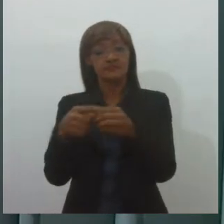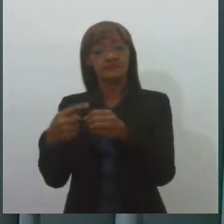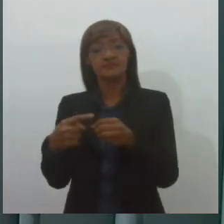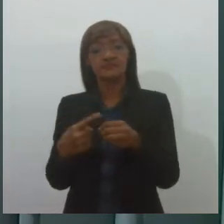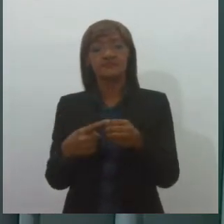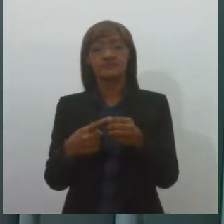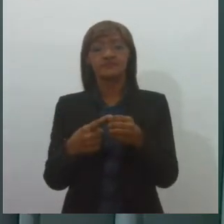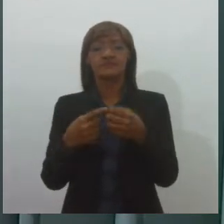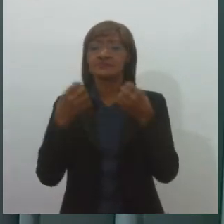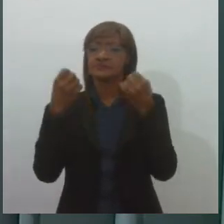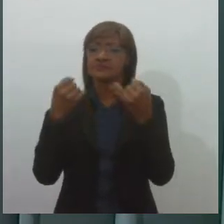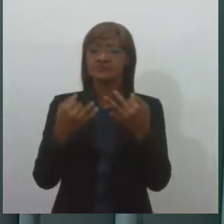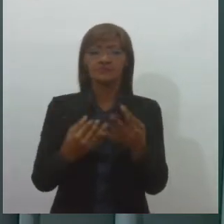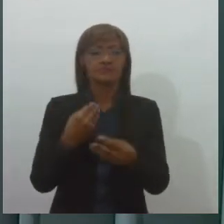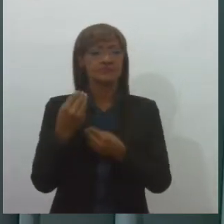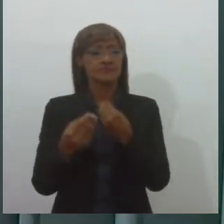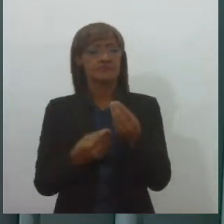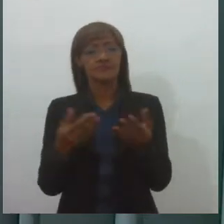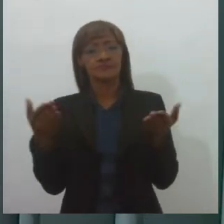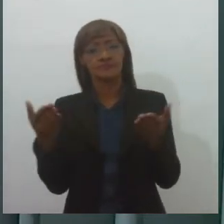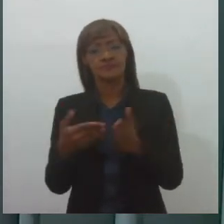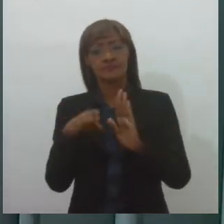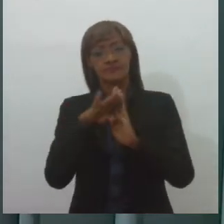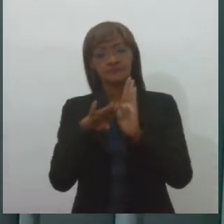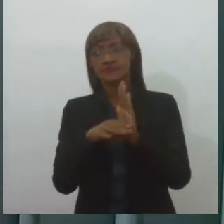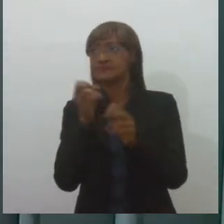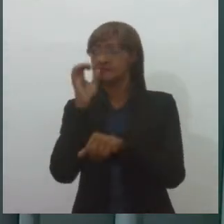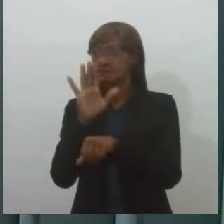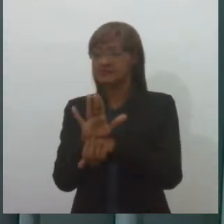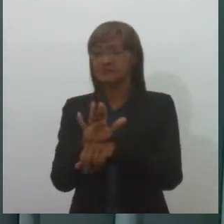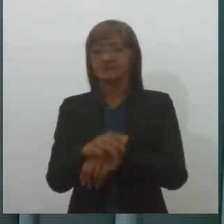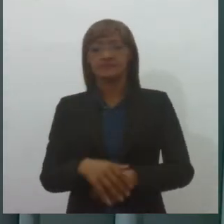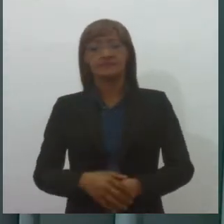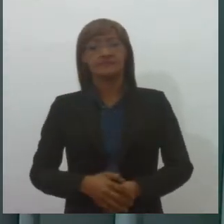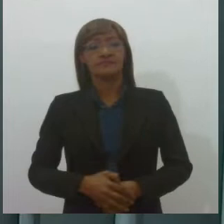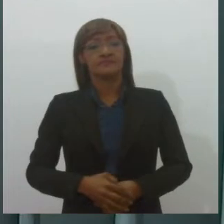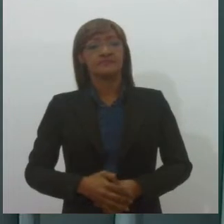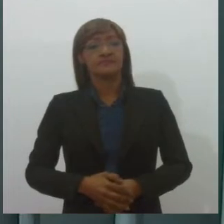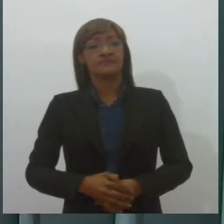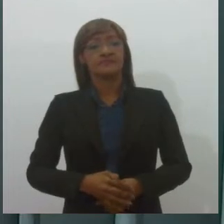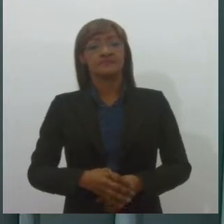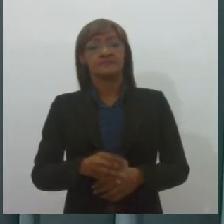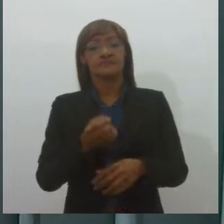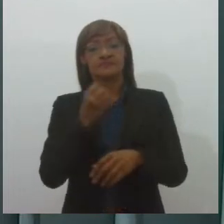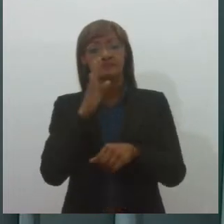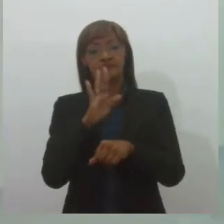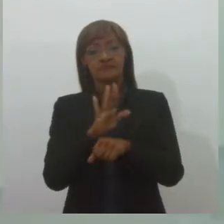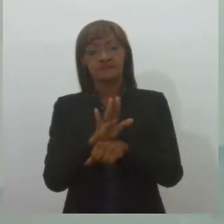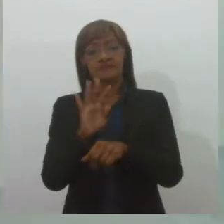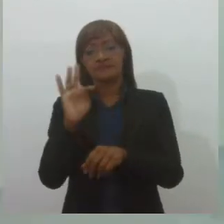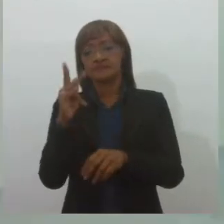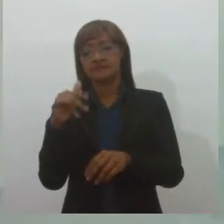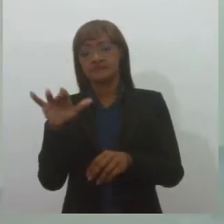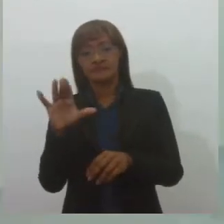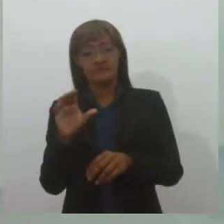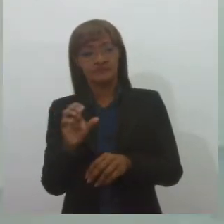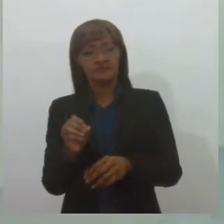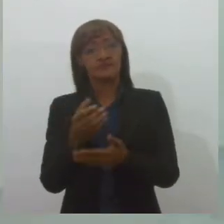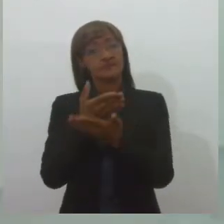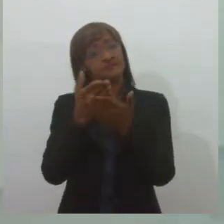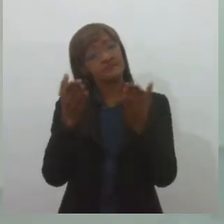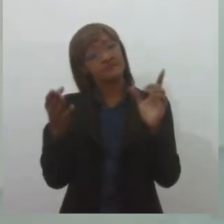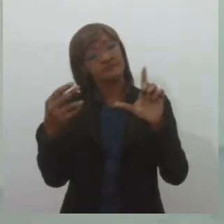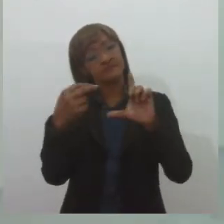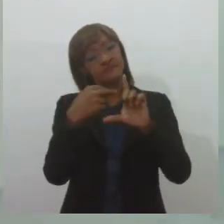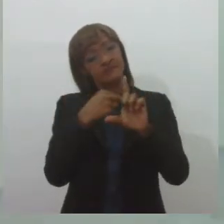então gostaria que você falasse para gente um pouco dessa programação Boa tarde muito boa tarde Tiago muito boa tarde para você que nos